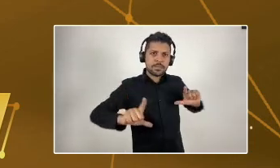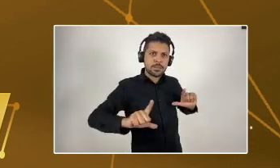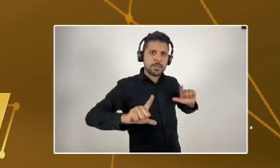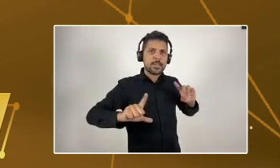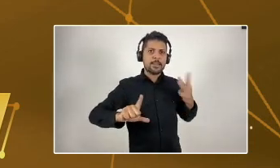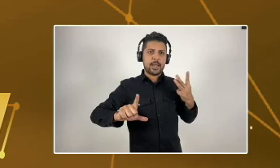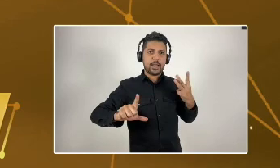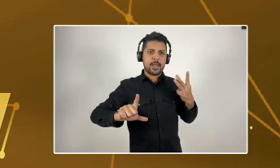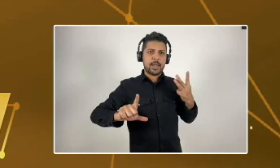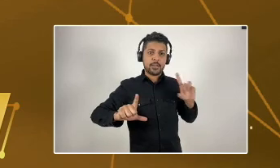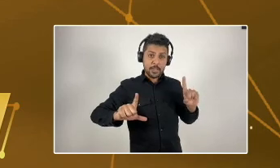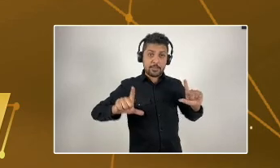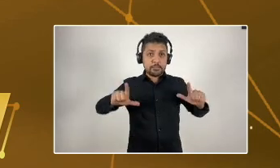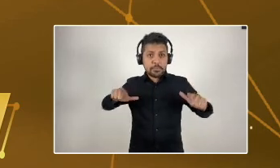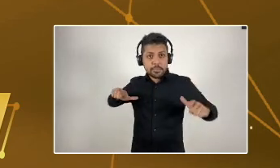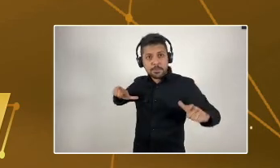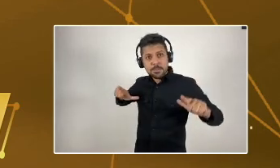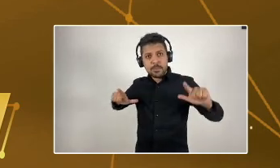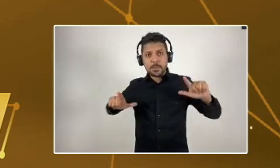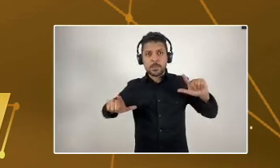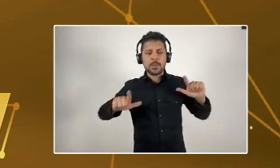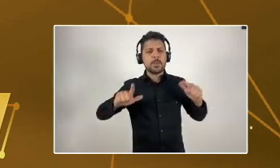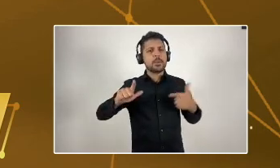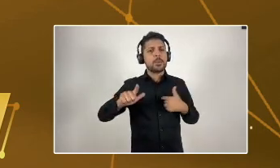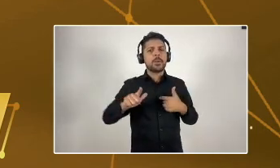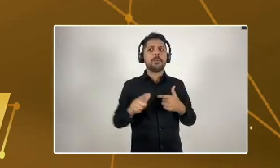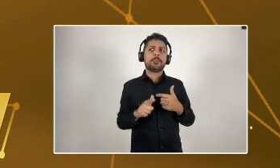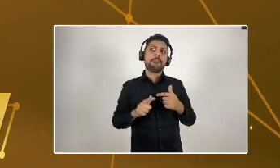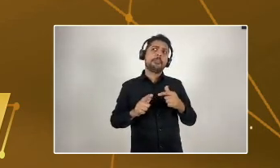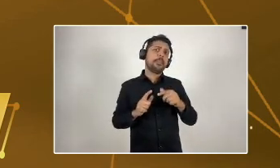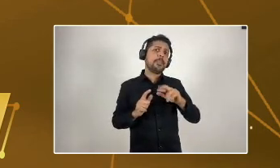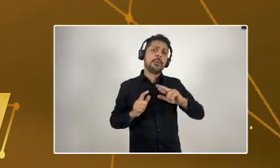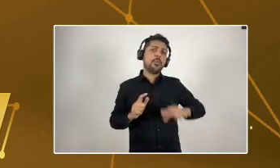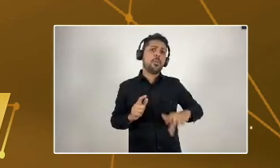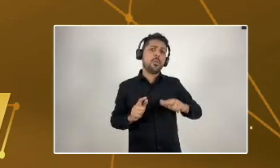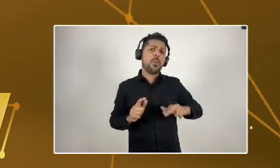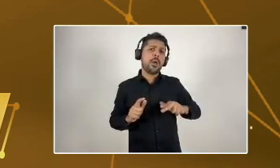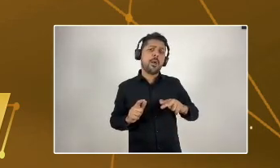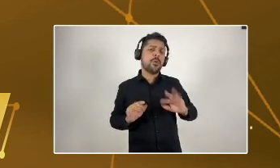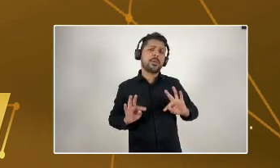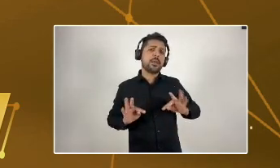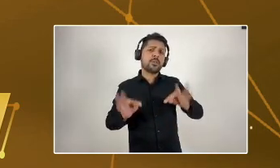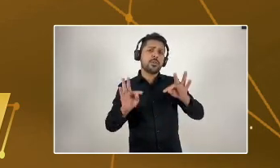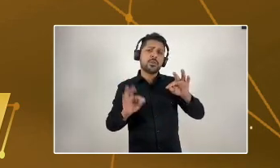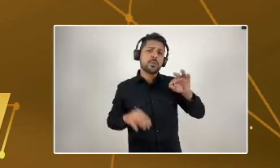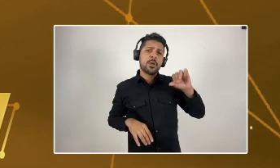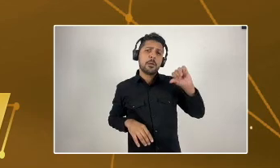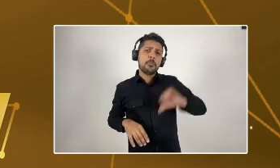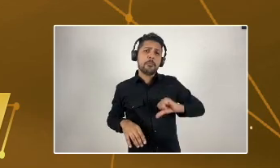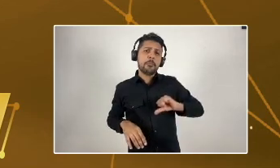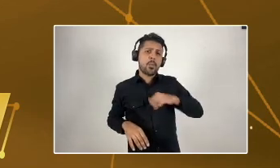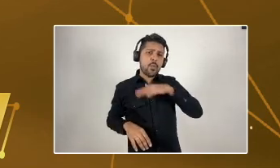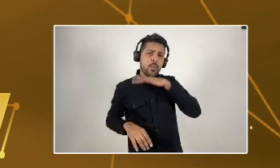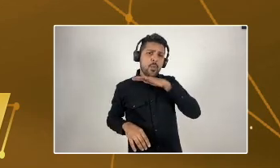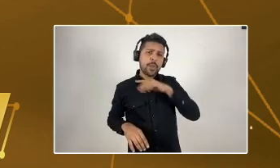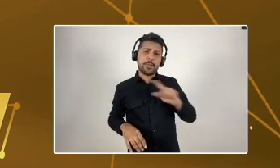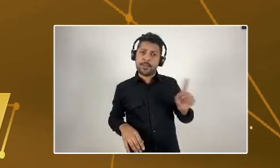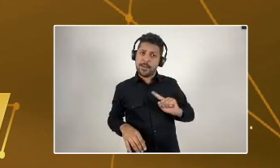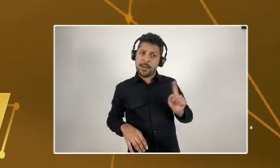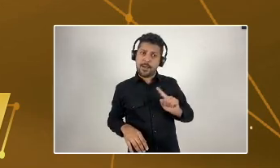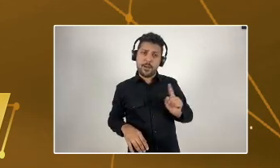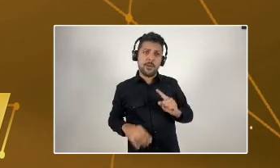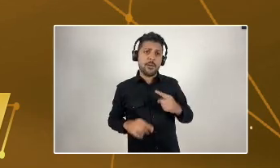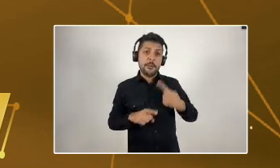disruptiva, porque ela não é nada muito agressivo, mas, por outro lado, ela é disruptiva, porque ela traz uma nova forma